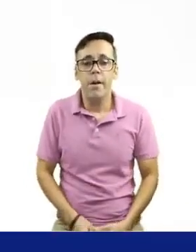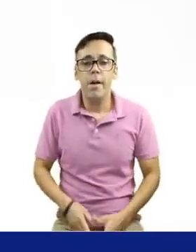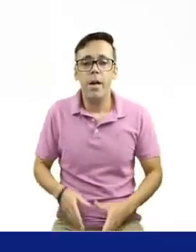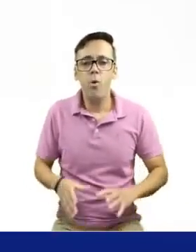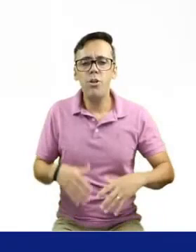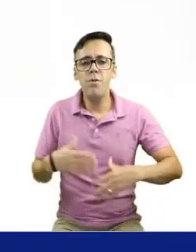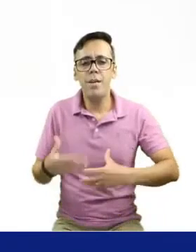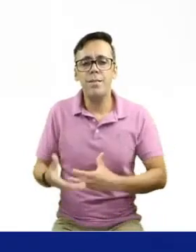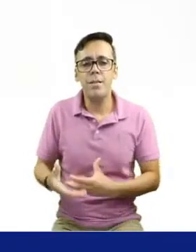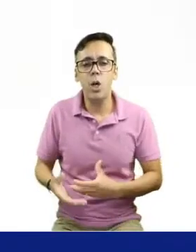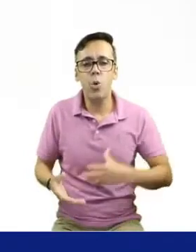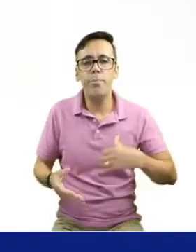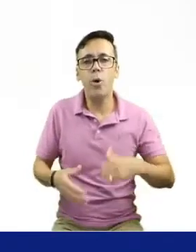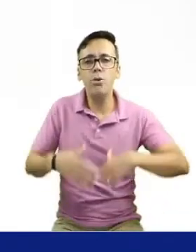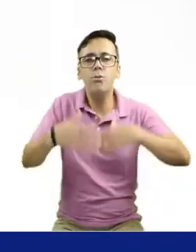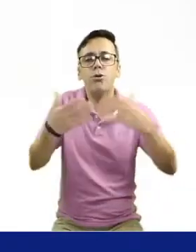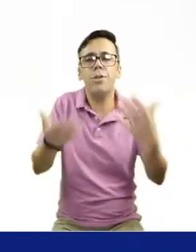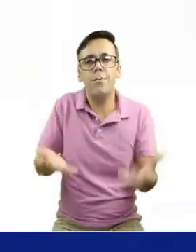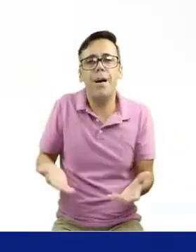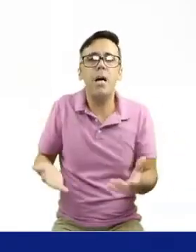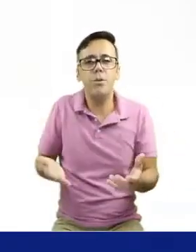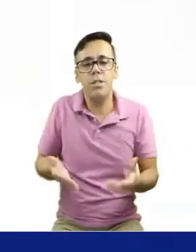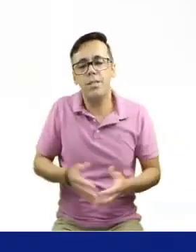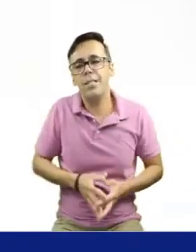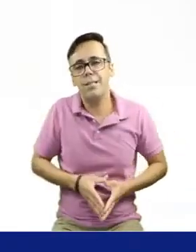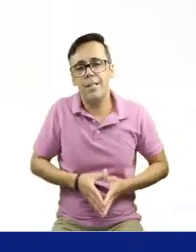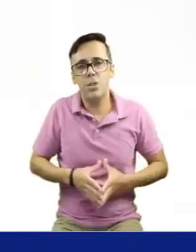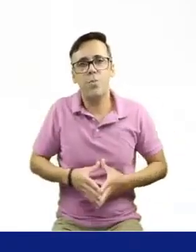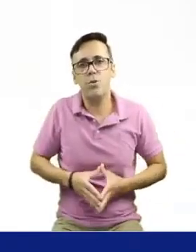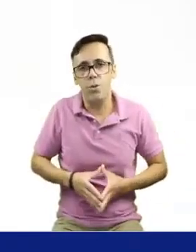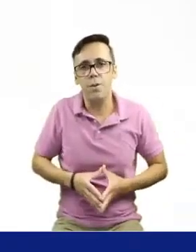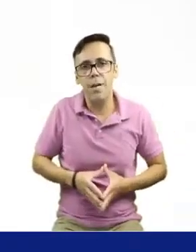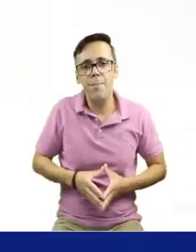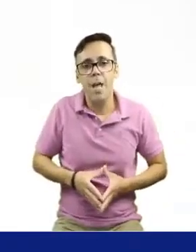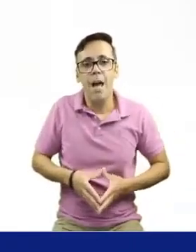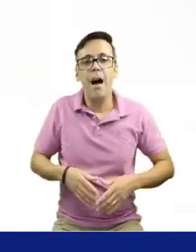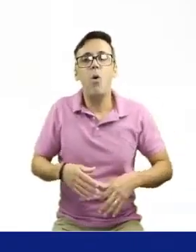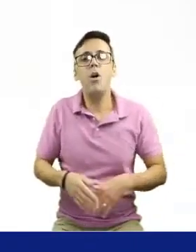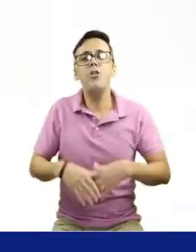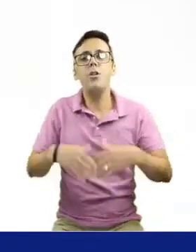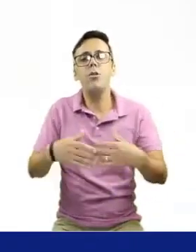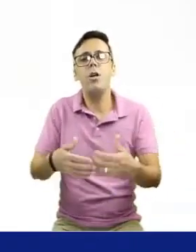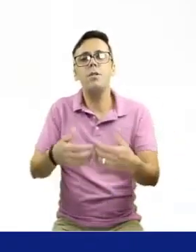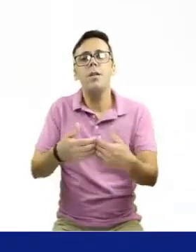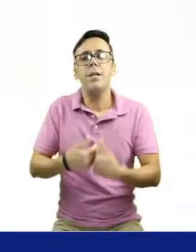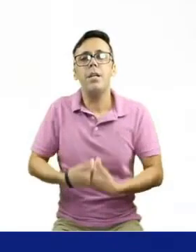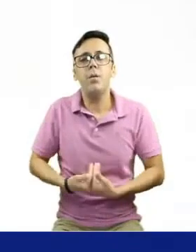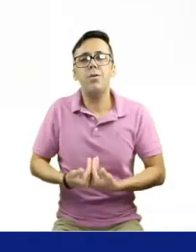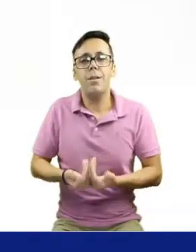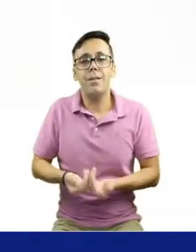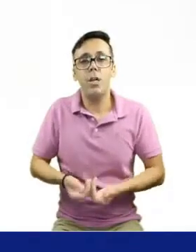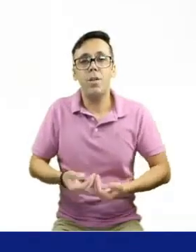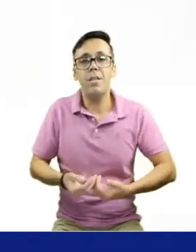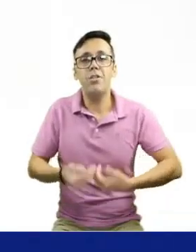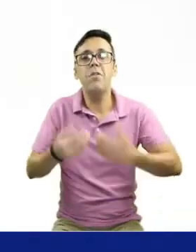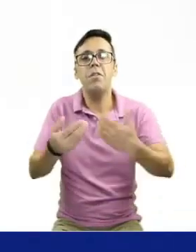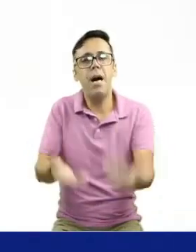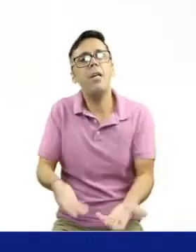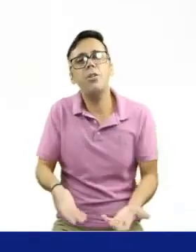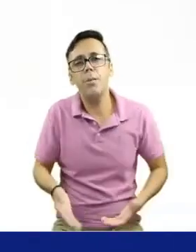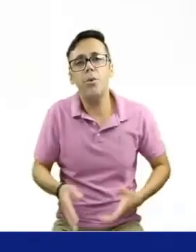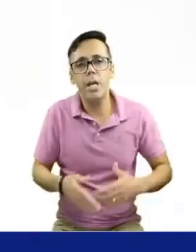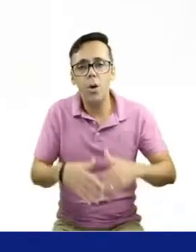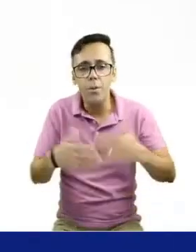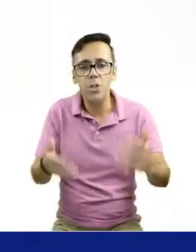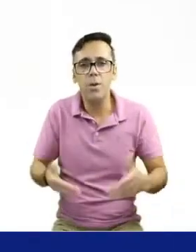tinham é Onde que vai ser o posto de trabalho desse desses dessas pessoas né aonde que nós iremos ter a nossa